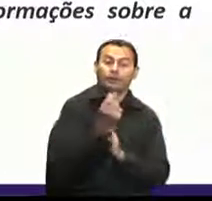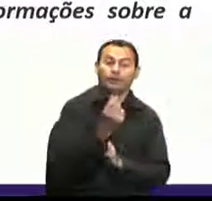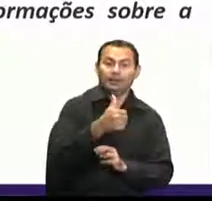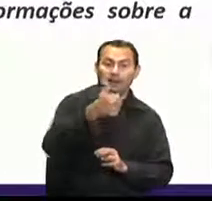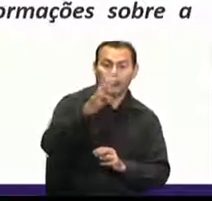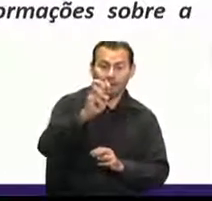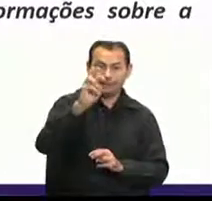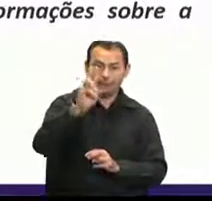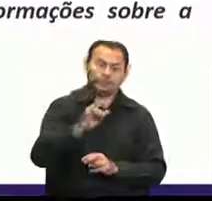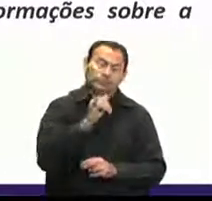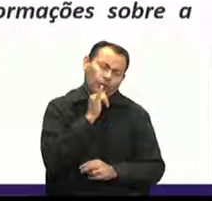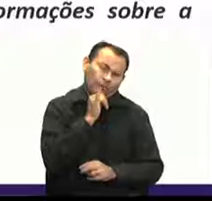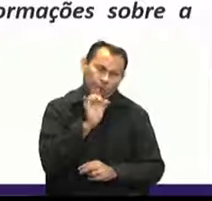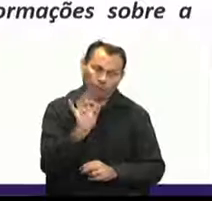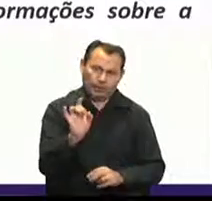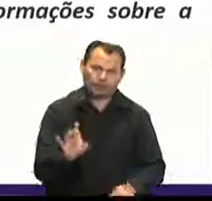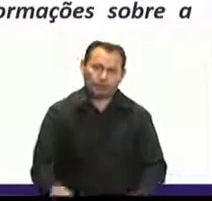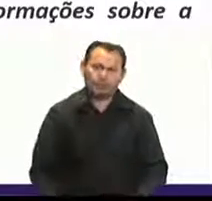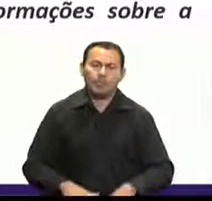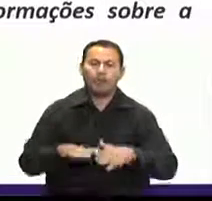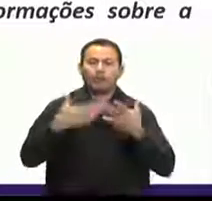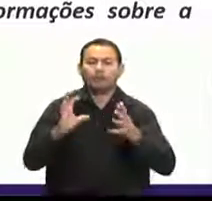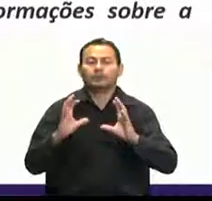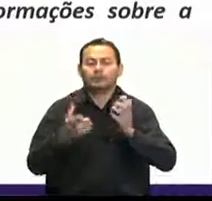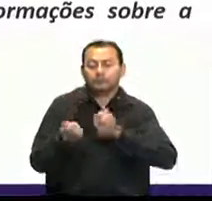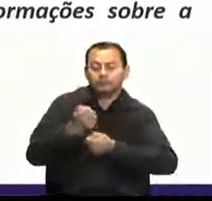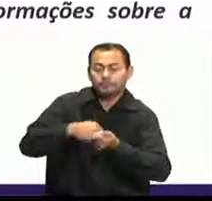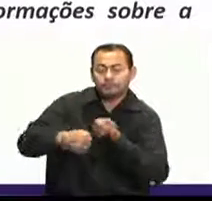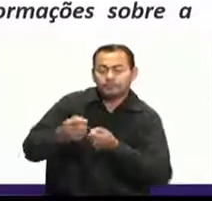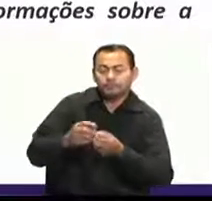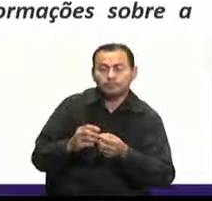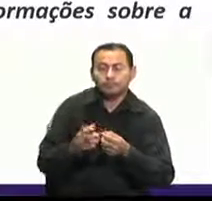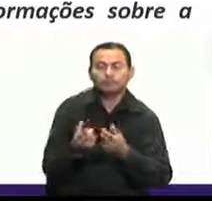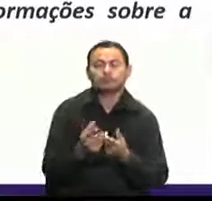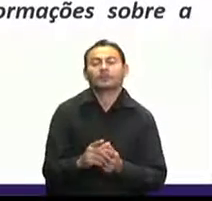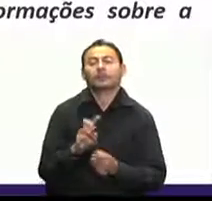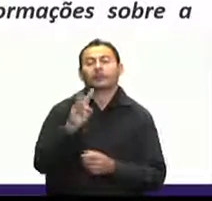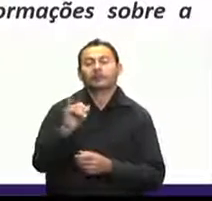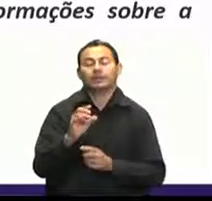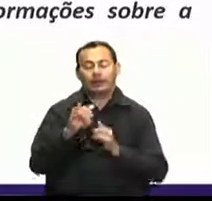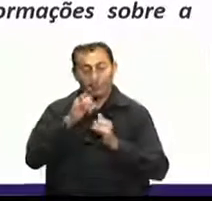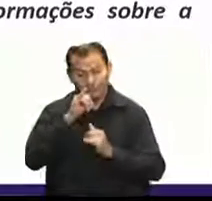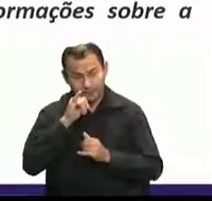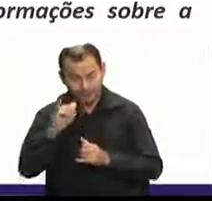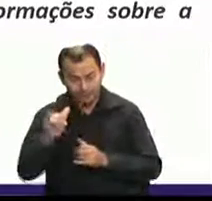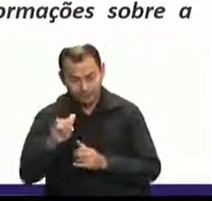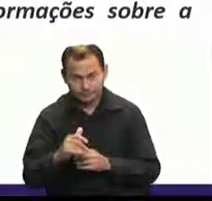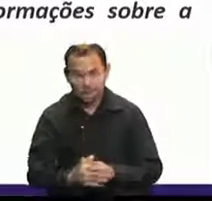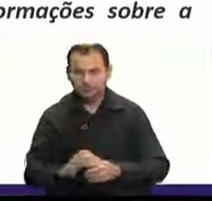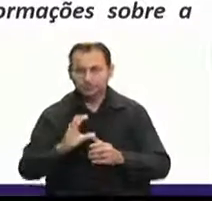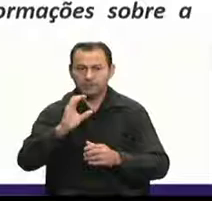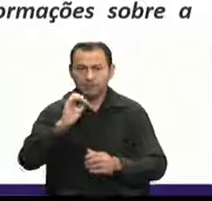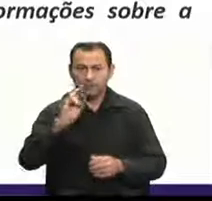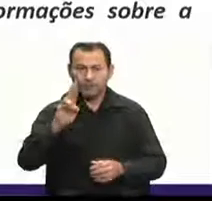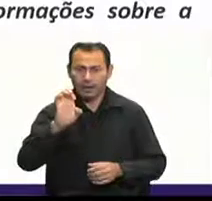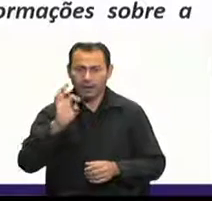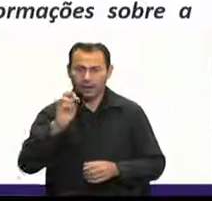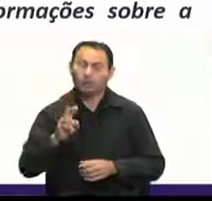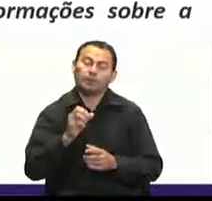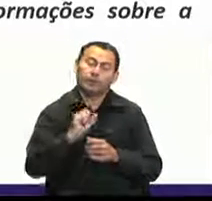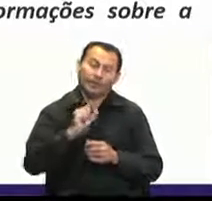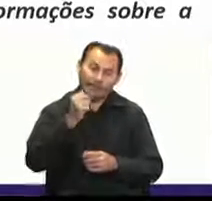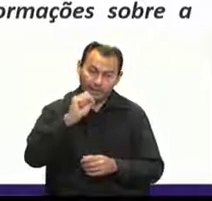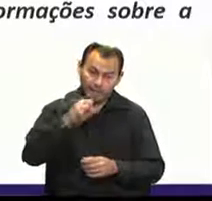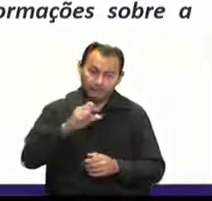15 reais por exemplo quando ocorrer a negociação ela será avisada pelo corretor assim